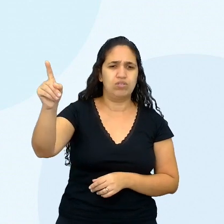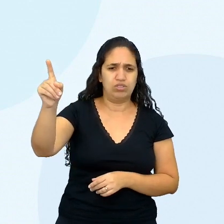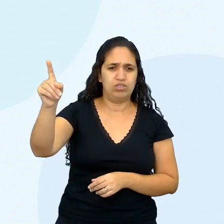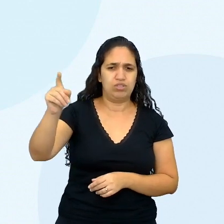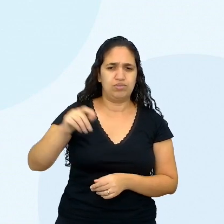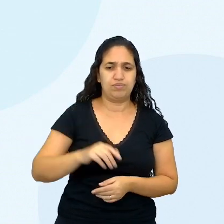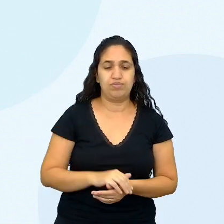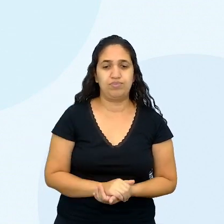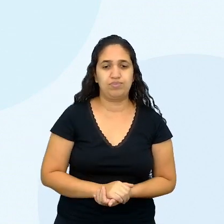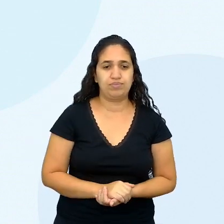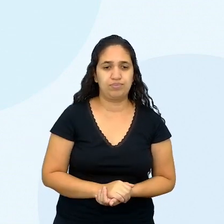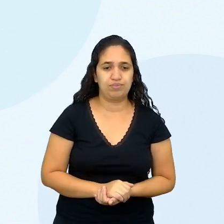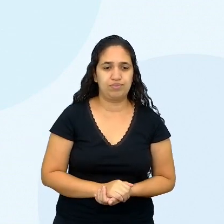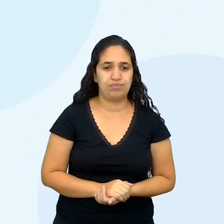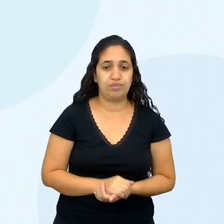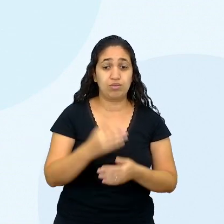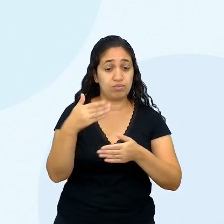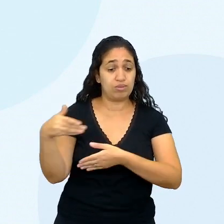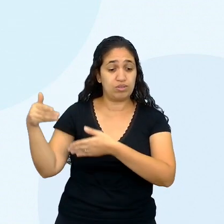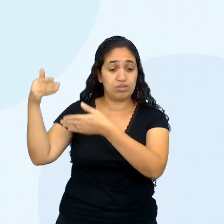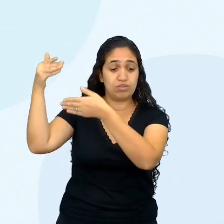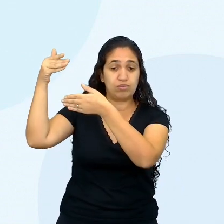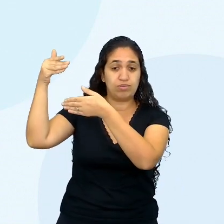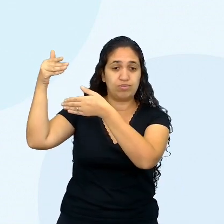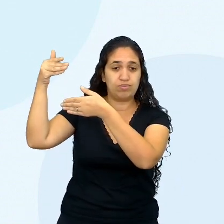Amazônia. E o próximo?